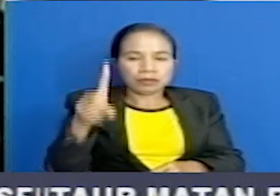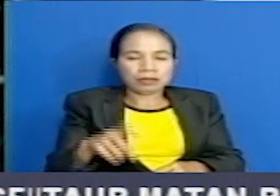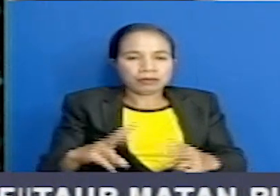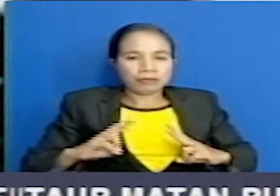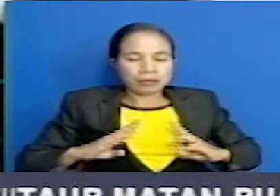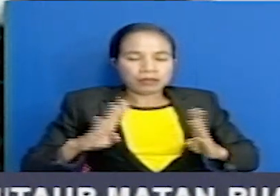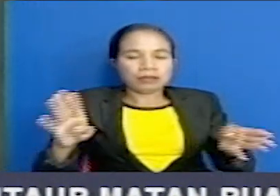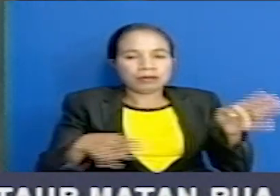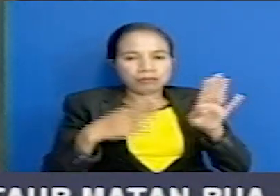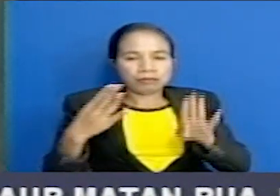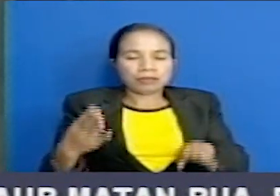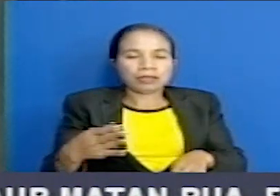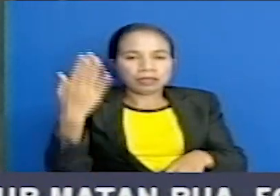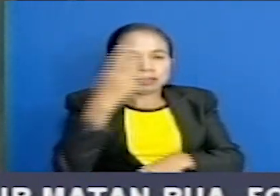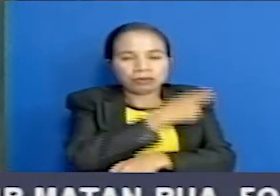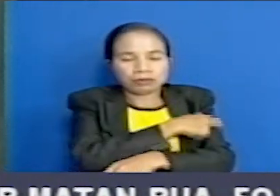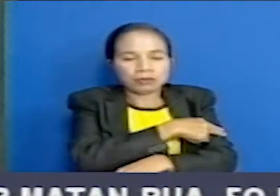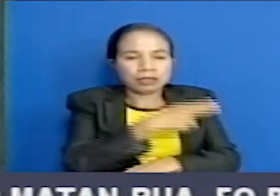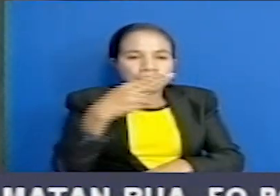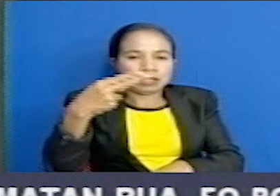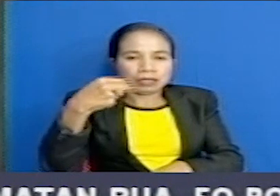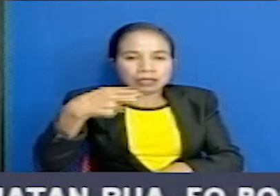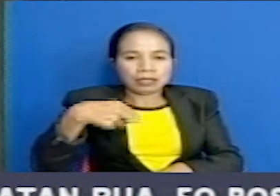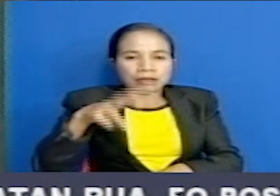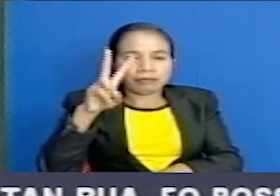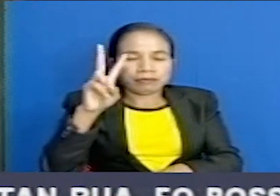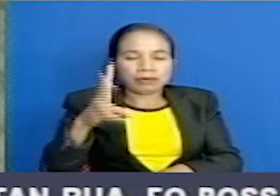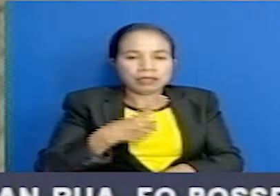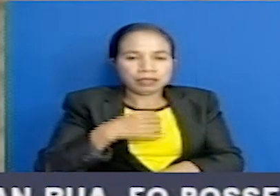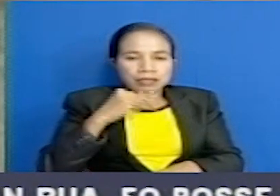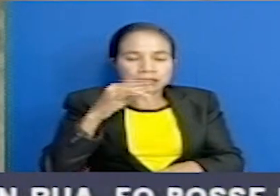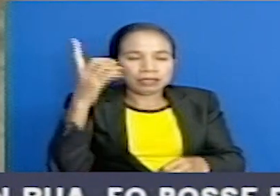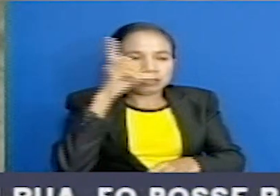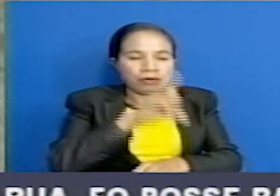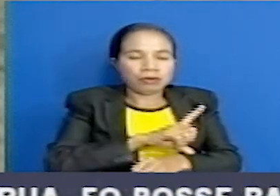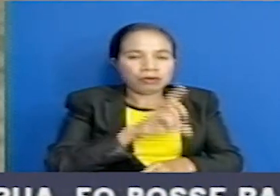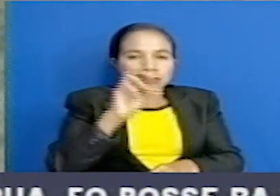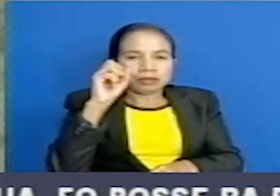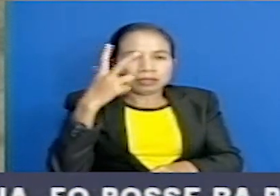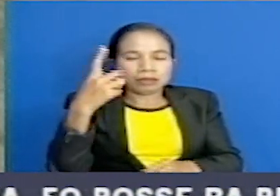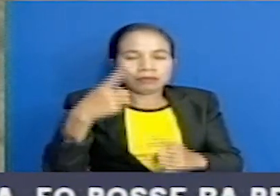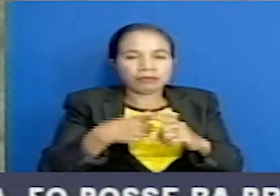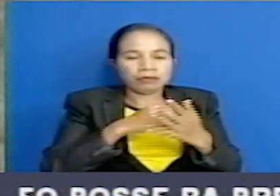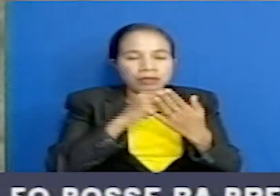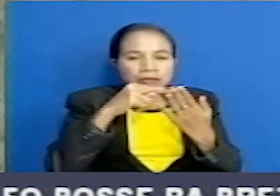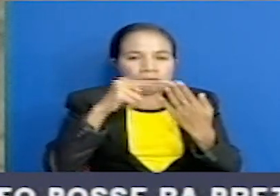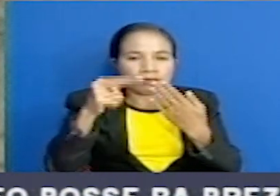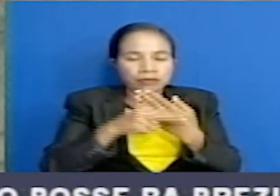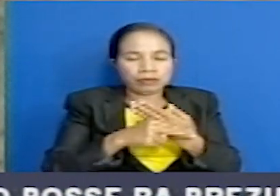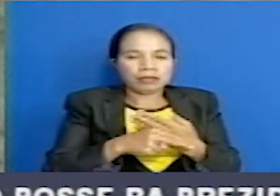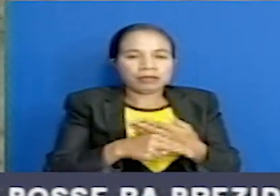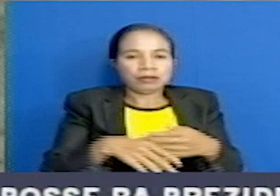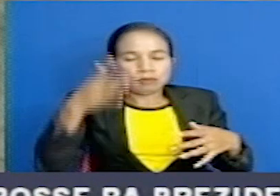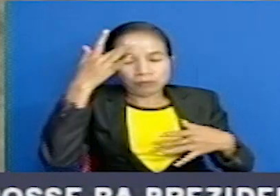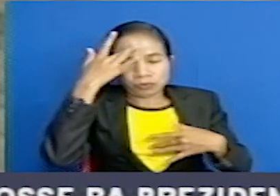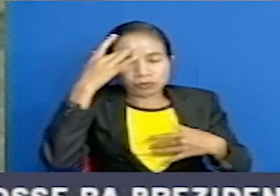Saudoso, hakotu ni is e a Hospital Nacional Guido Valadares Dili e a loron sanulo recintolo fulang novembro ne,